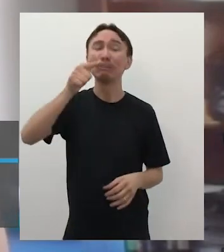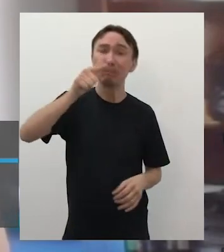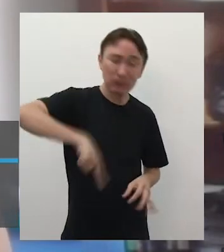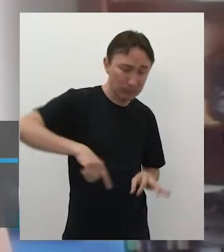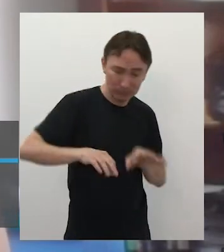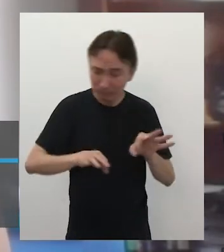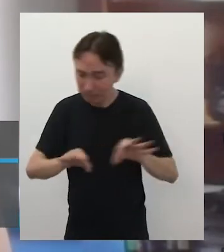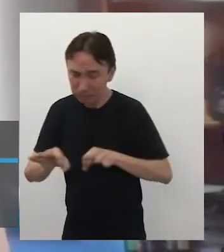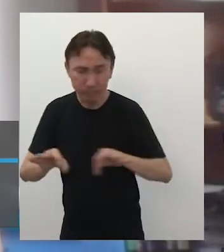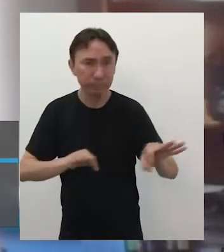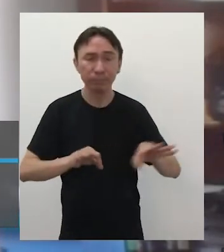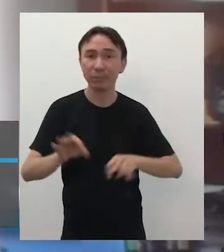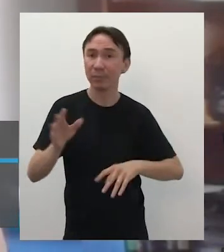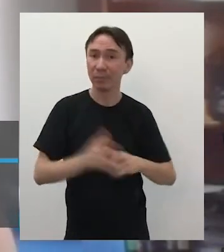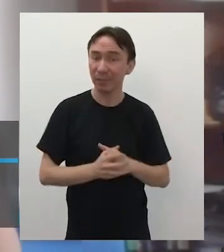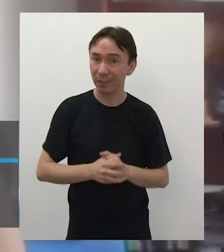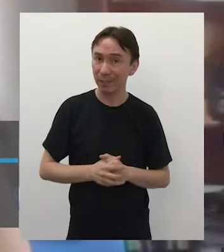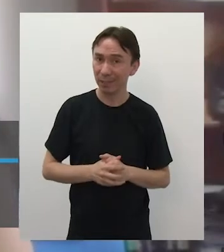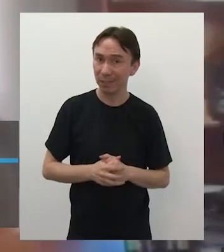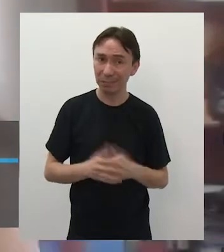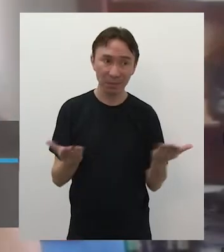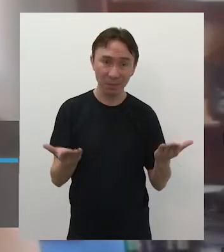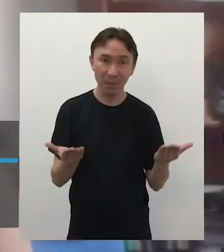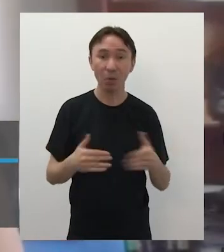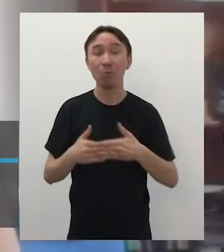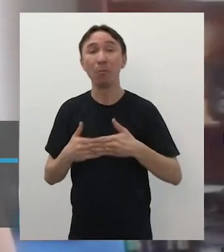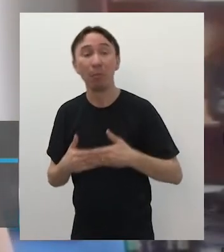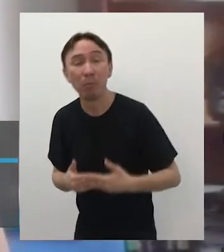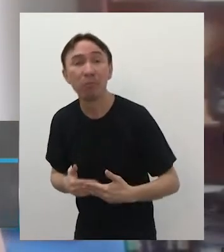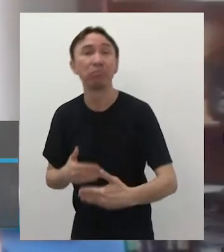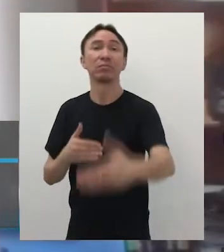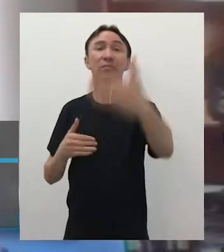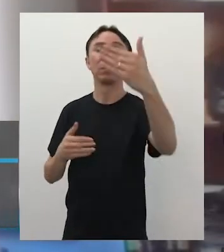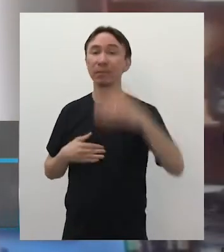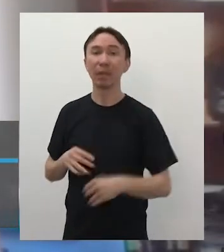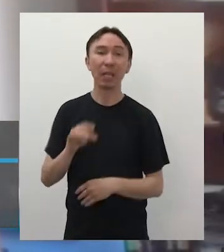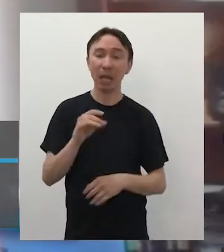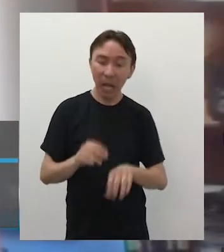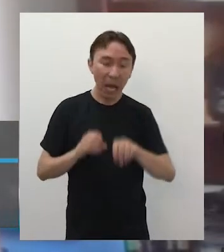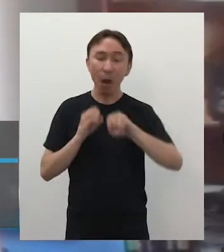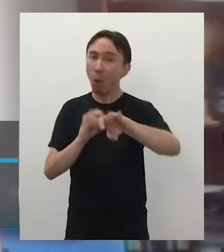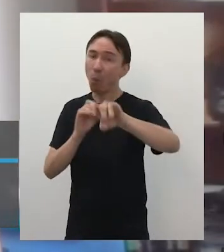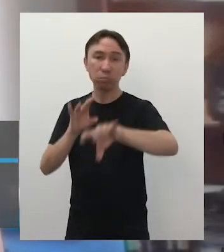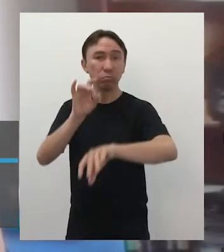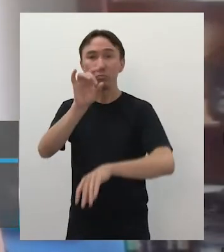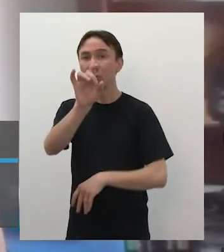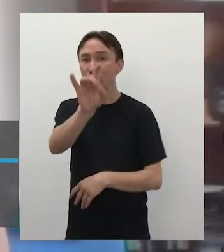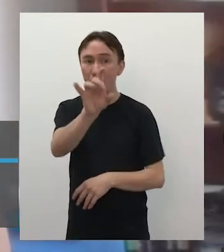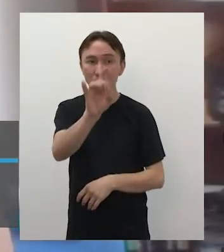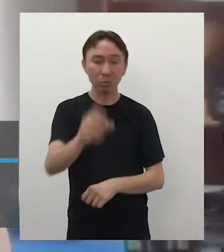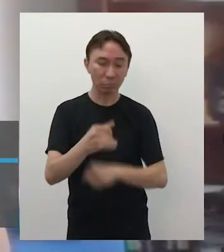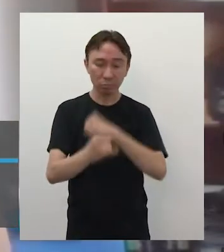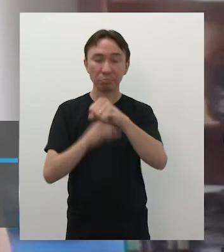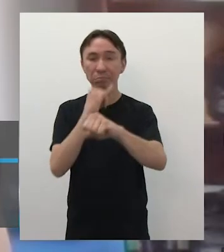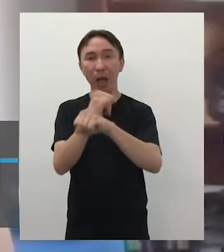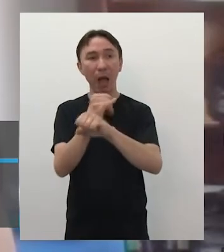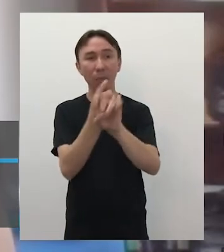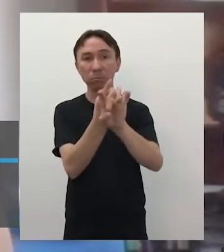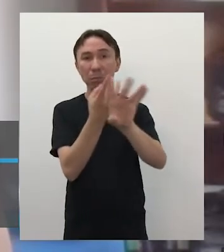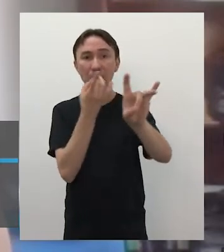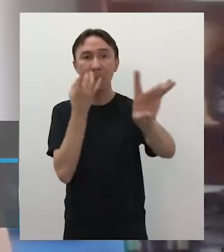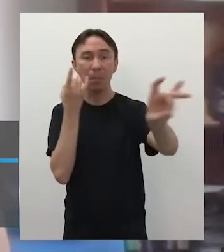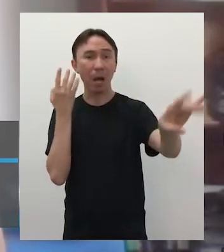eu tenho que cuidar de uma rotina, organizar materiais porque vão vir buscar esses materiais. Então, todo mundo teve a rotina